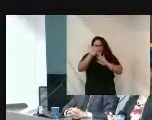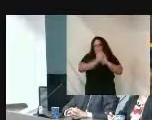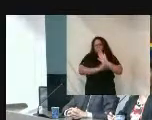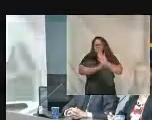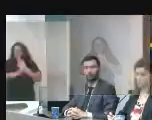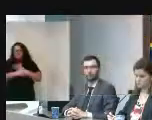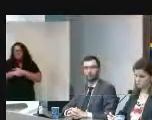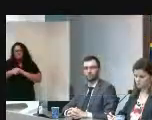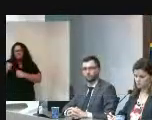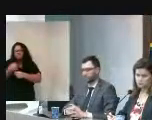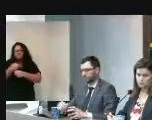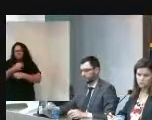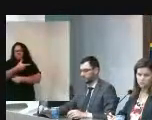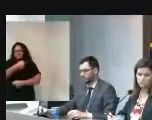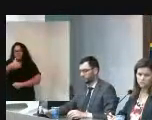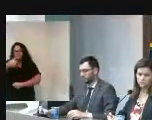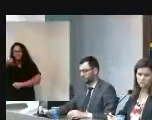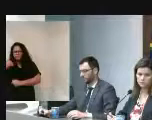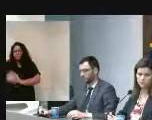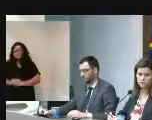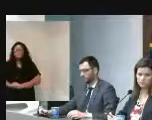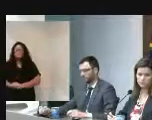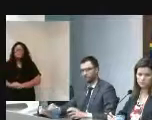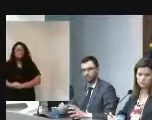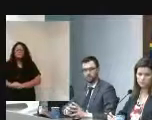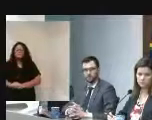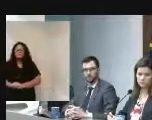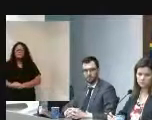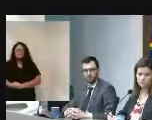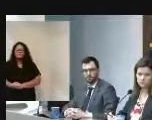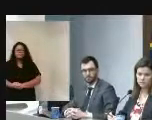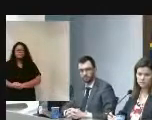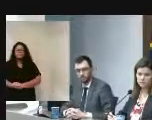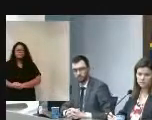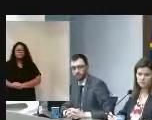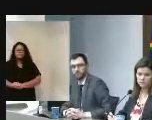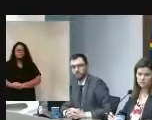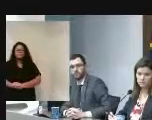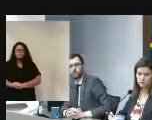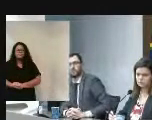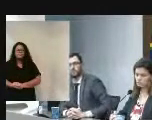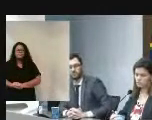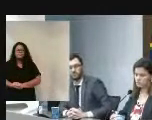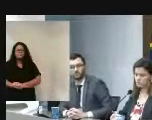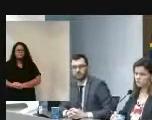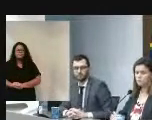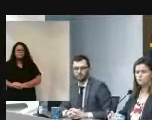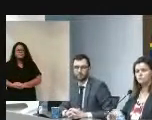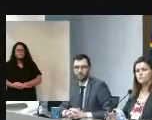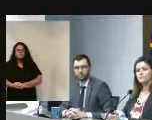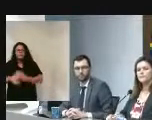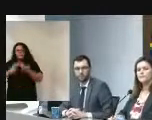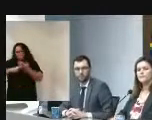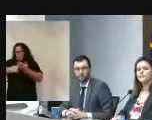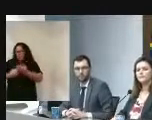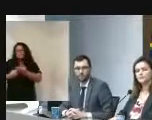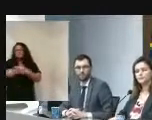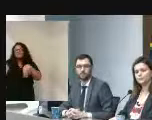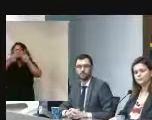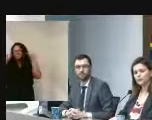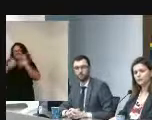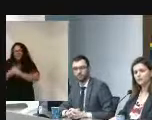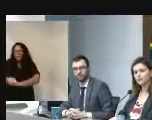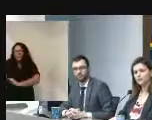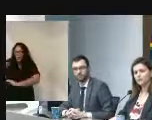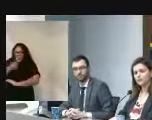que é o tempo da areia está acabando. Né? E eu tiro novamente um pequeno